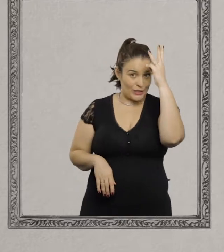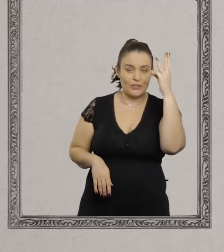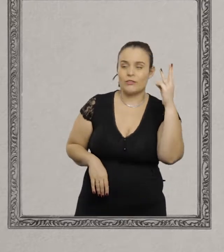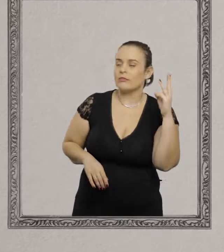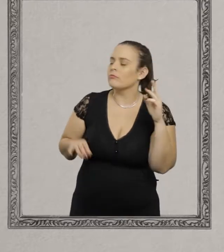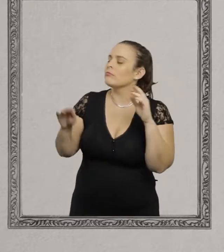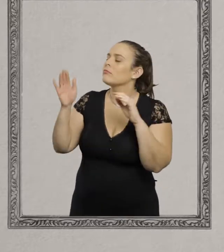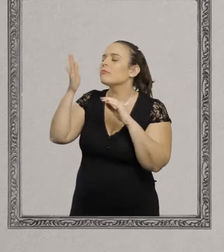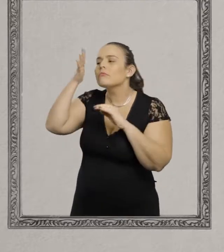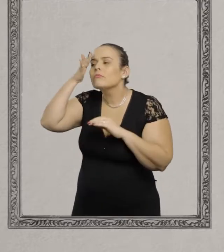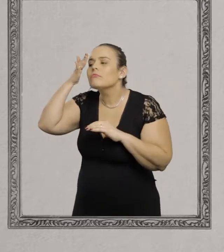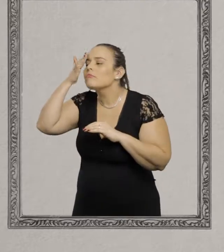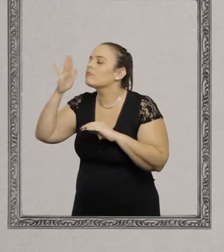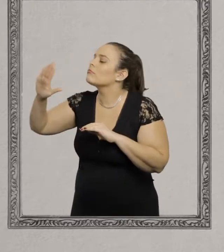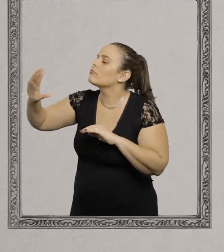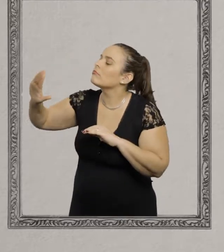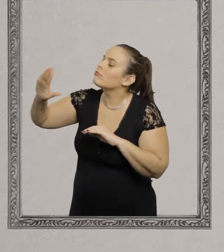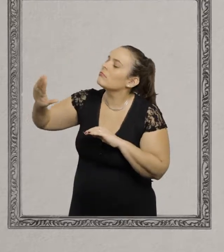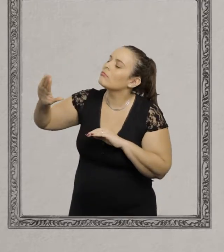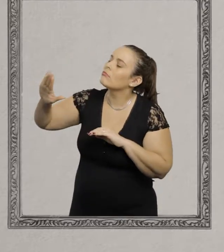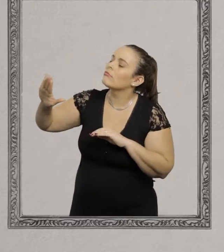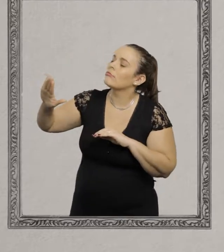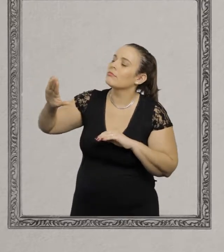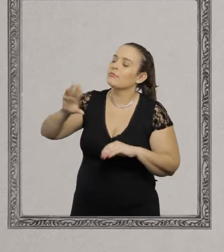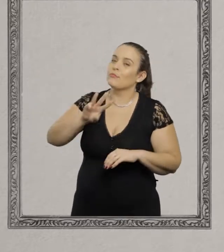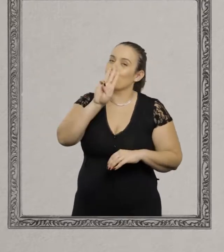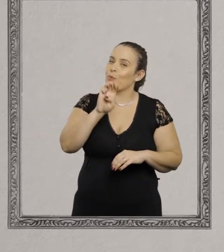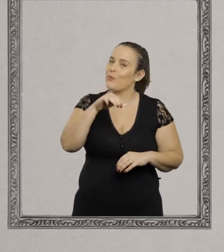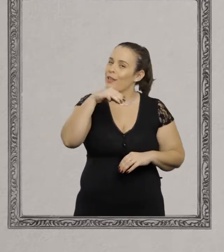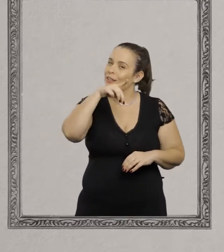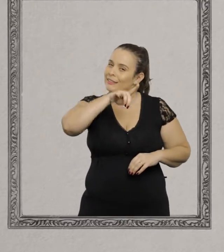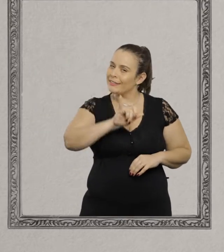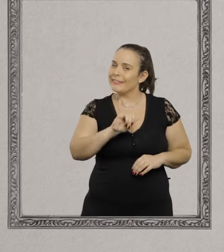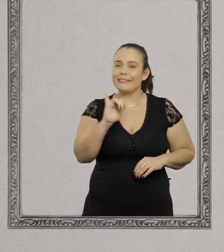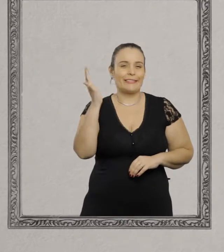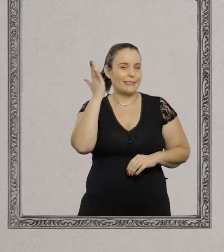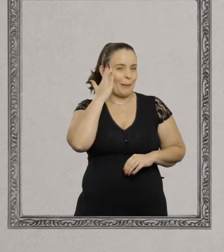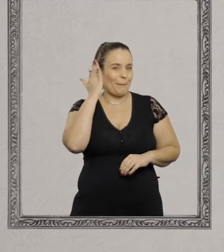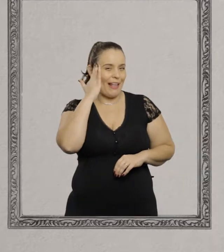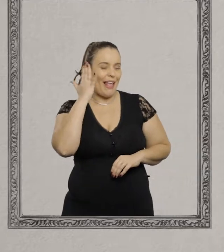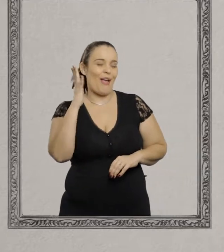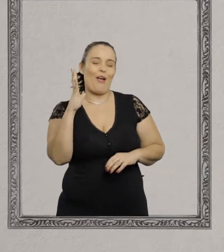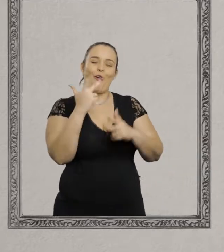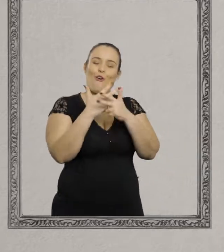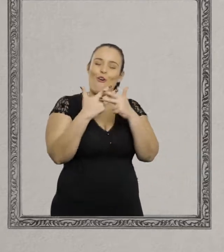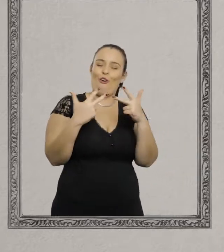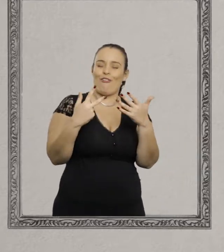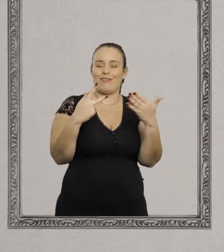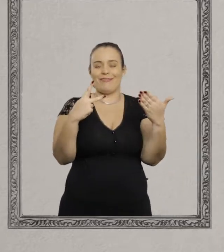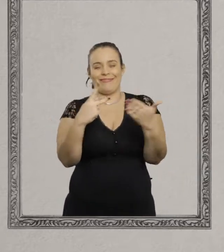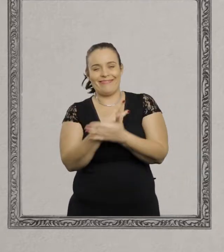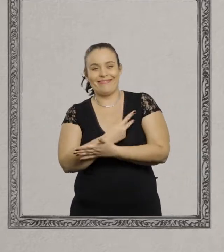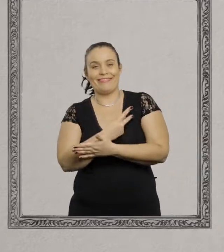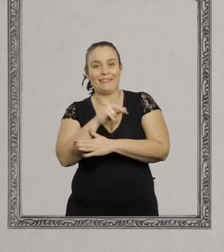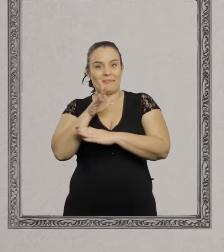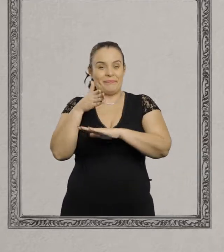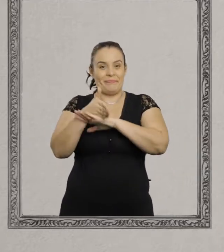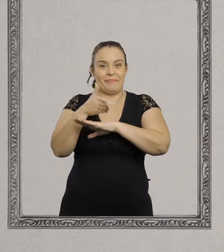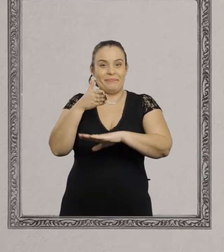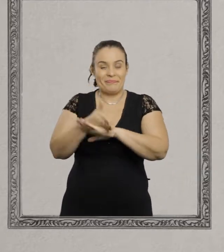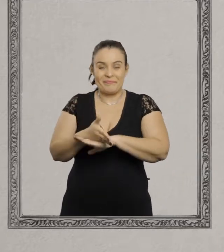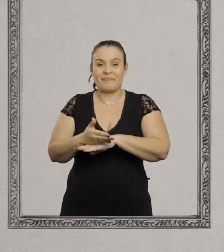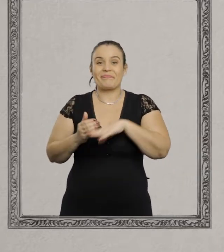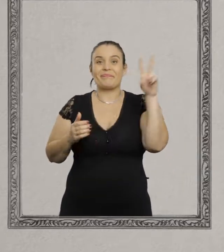Wendy lavava o machucado com água morna e cuidava de Peter. Wendy sabia que aconteciam muitas aventuras.